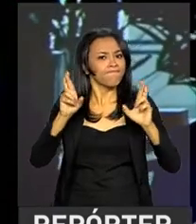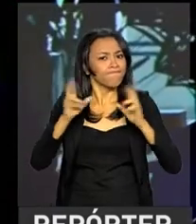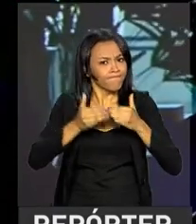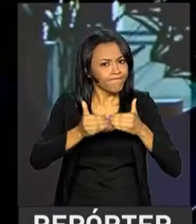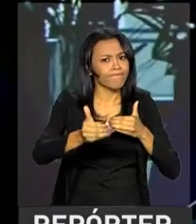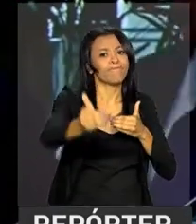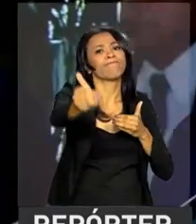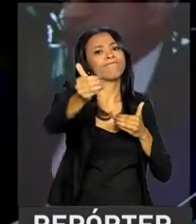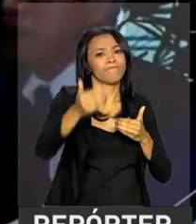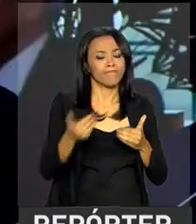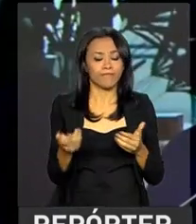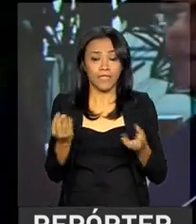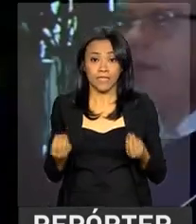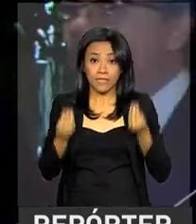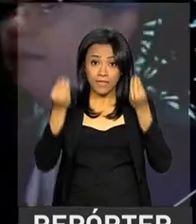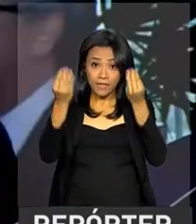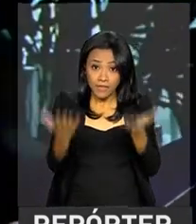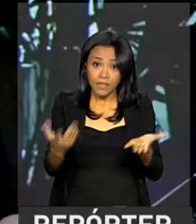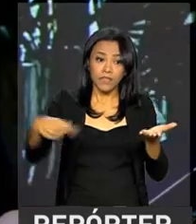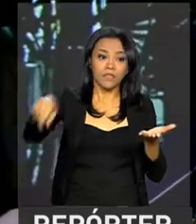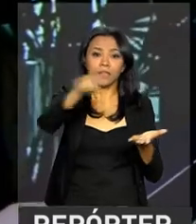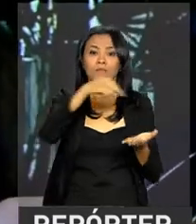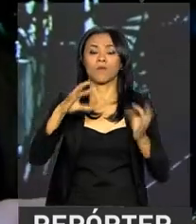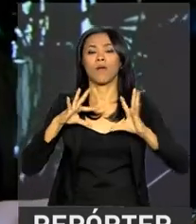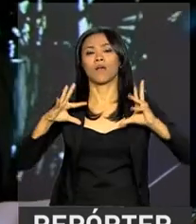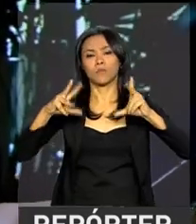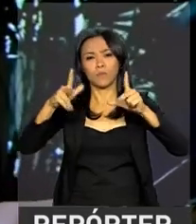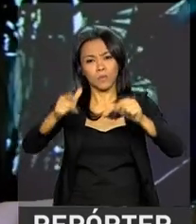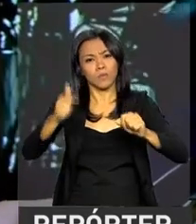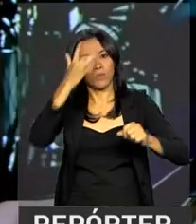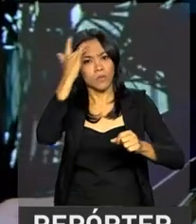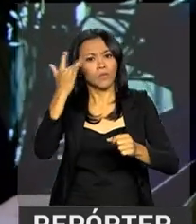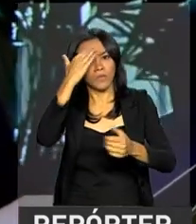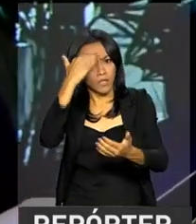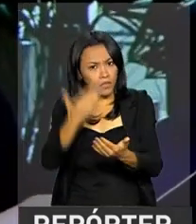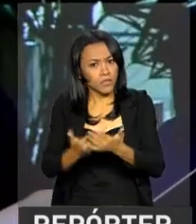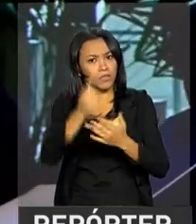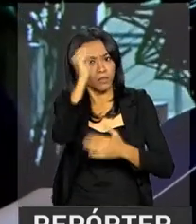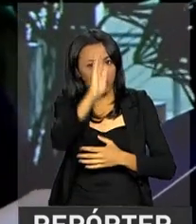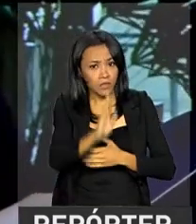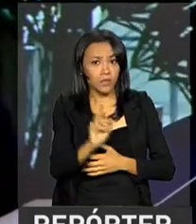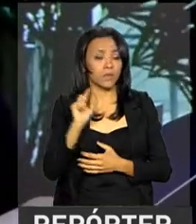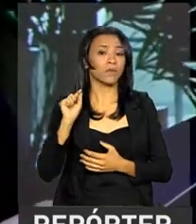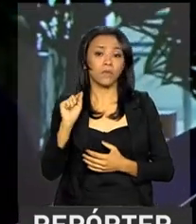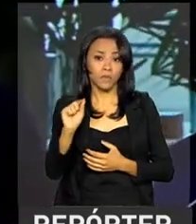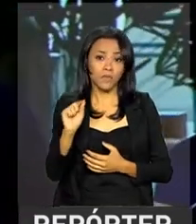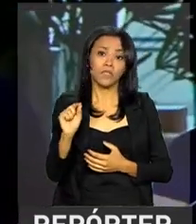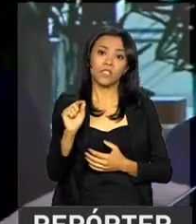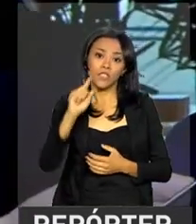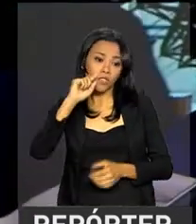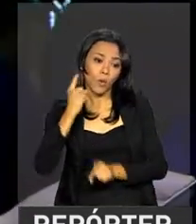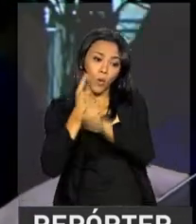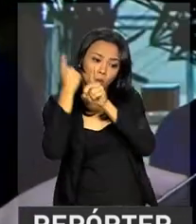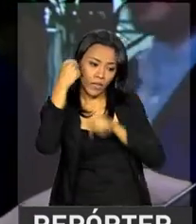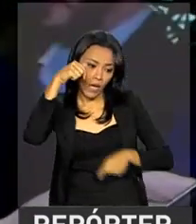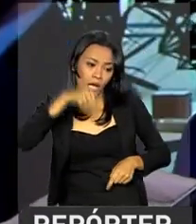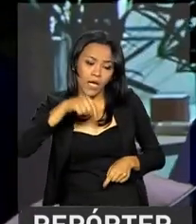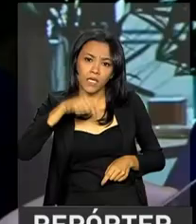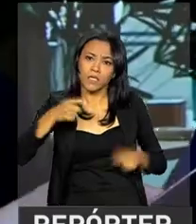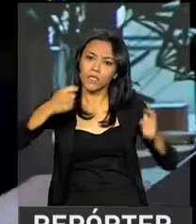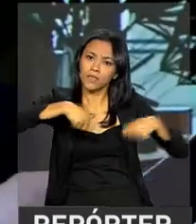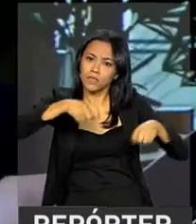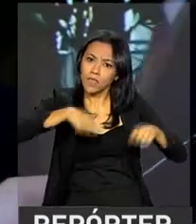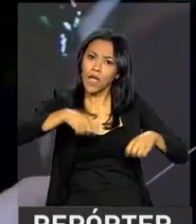expectativas, dando a todos aqueles que acreditam no Brasil a possibilidade de encontrar um ambiente de